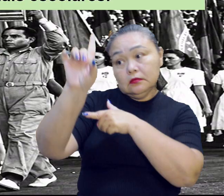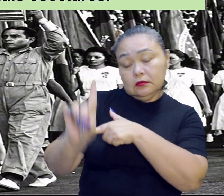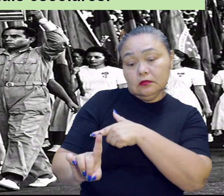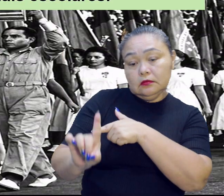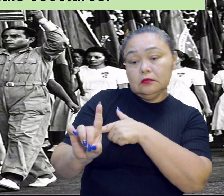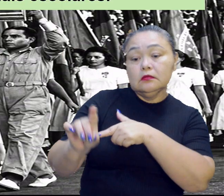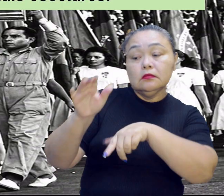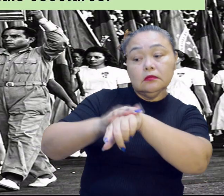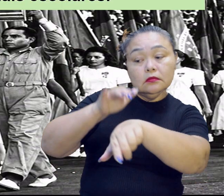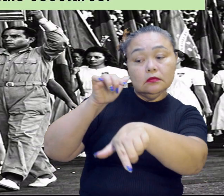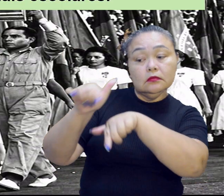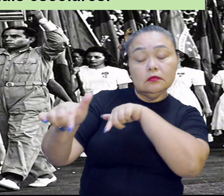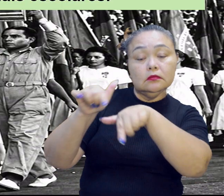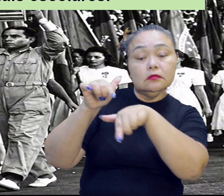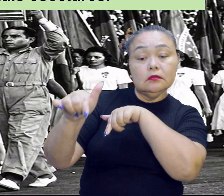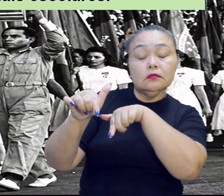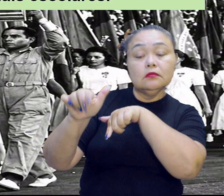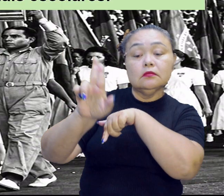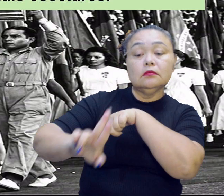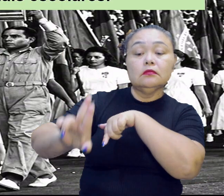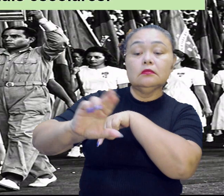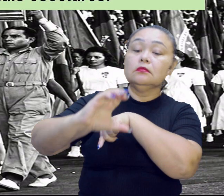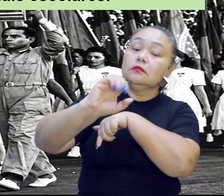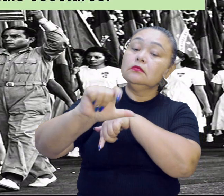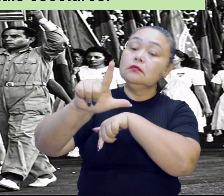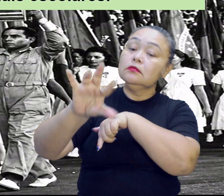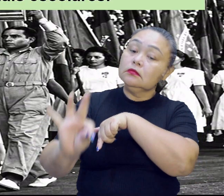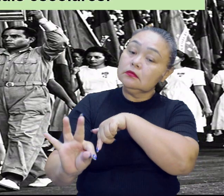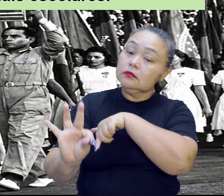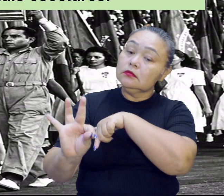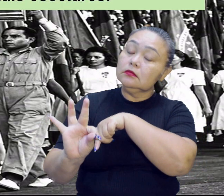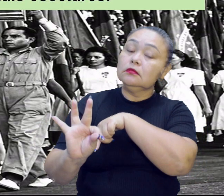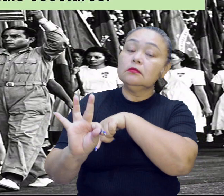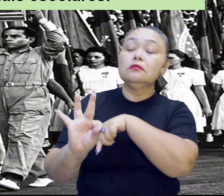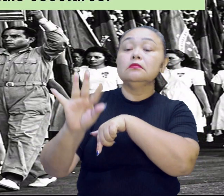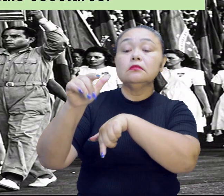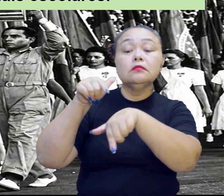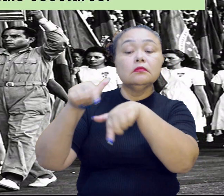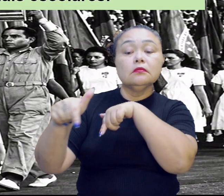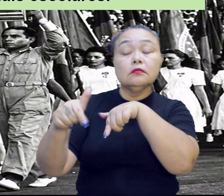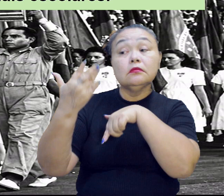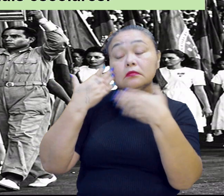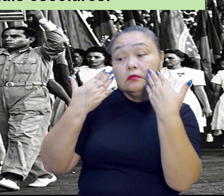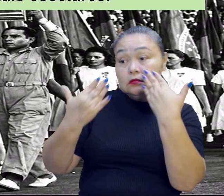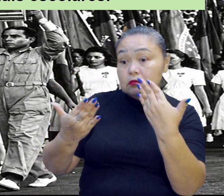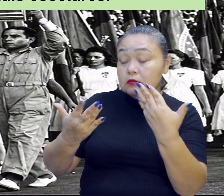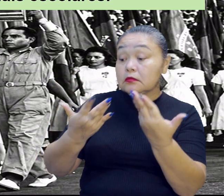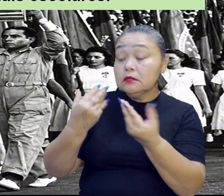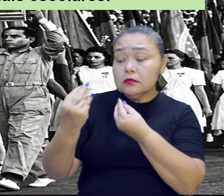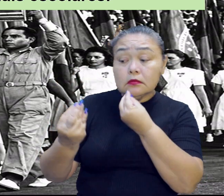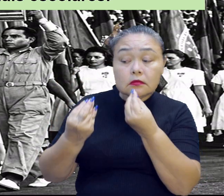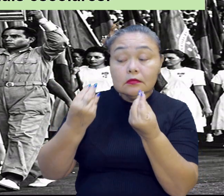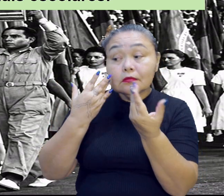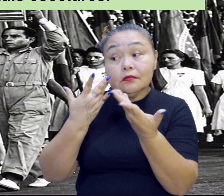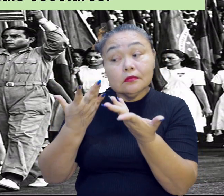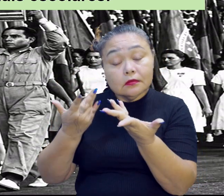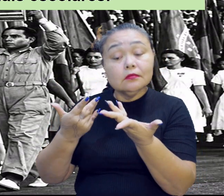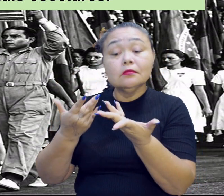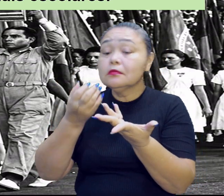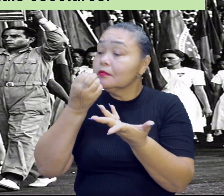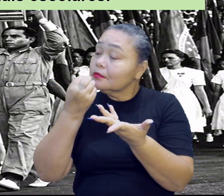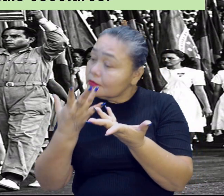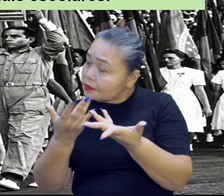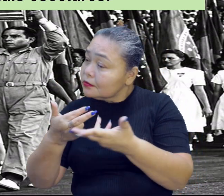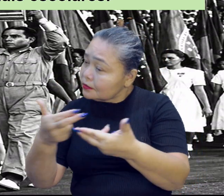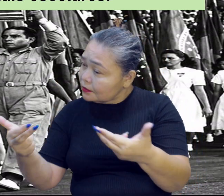direitos aos trabalhadores através da CLT. Então os trabalhadores vão olhar aquilo com bons olhos.